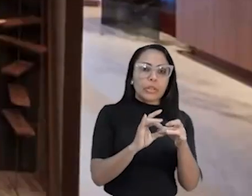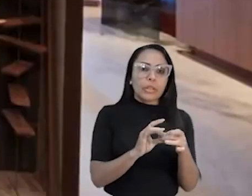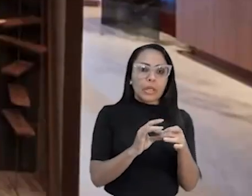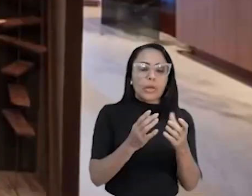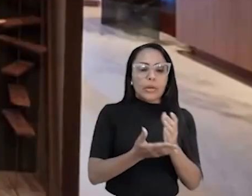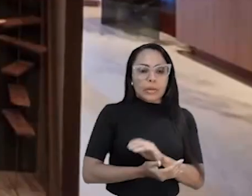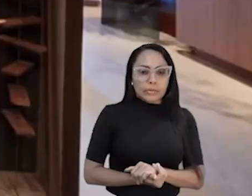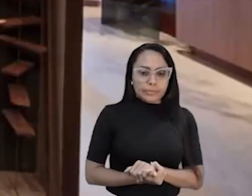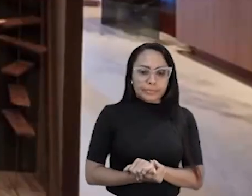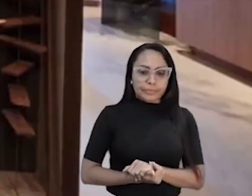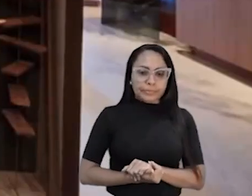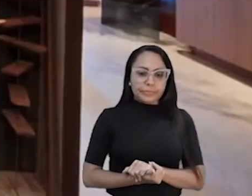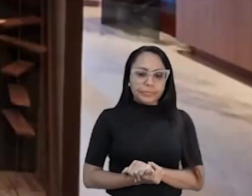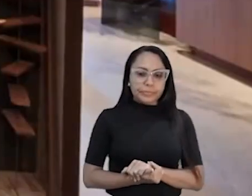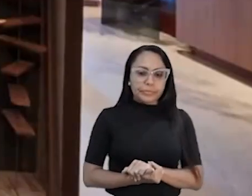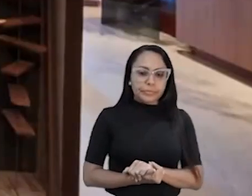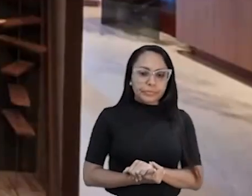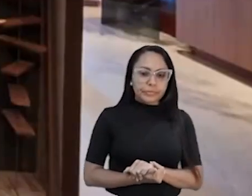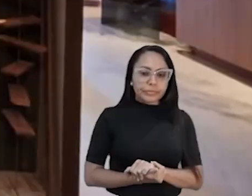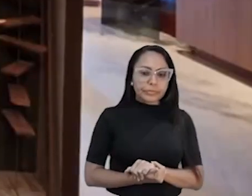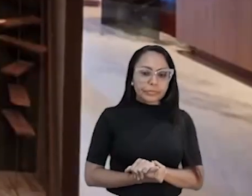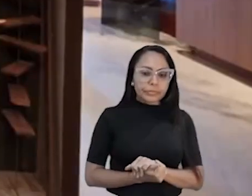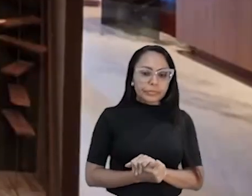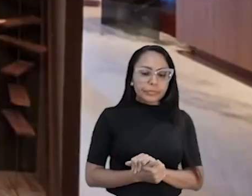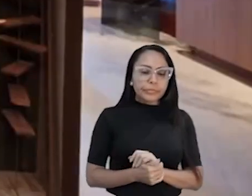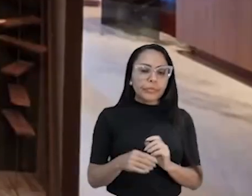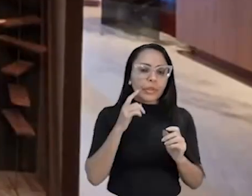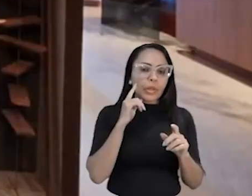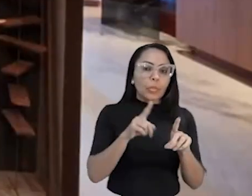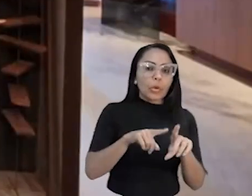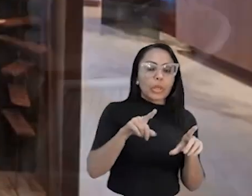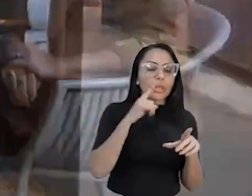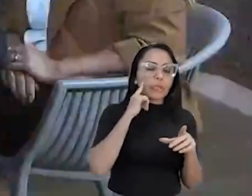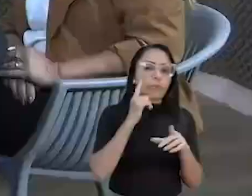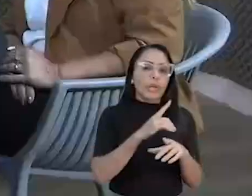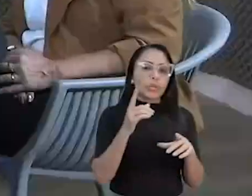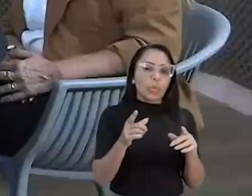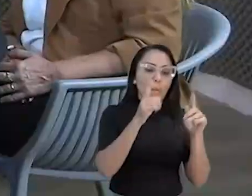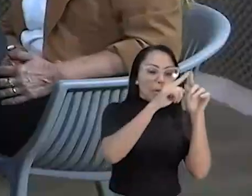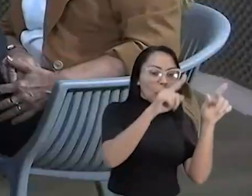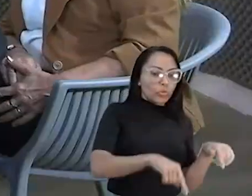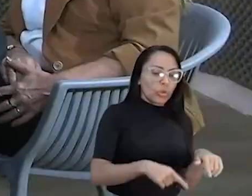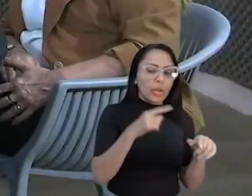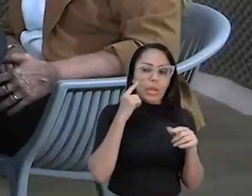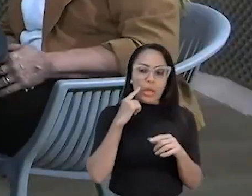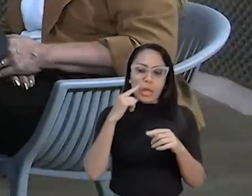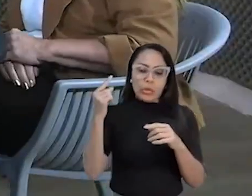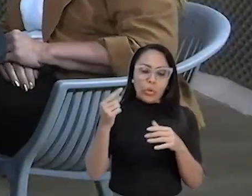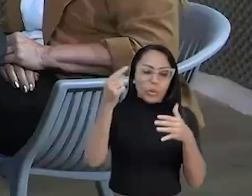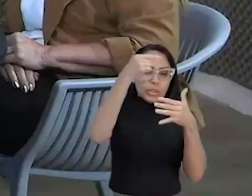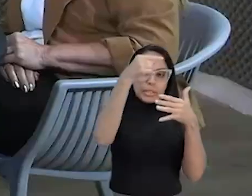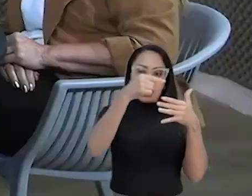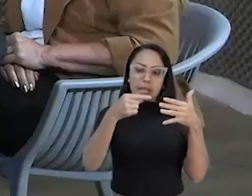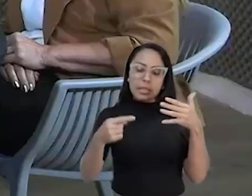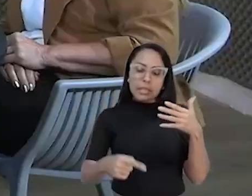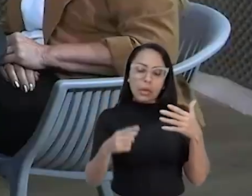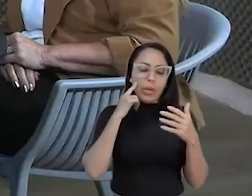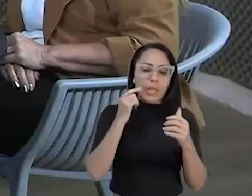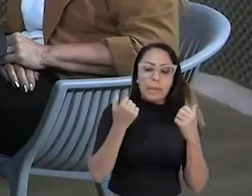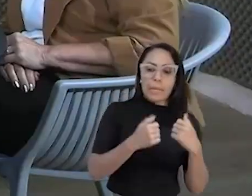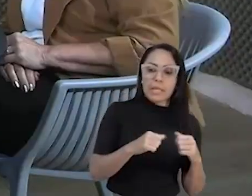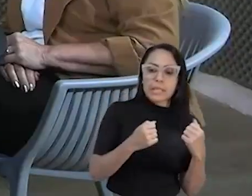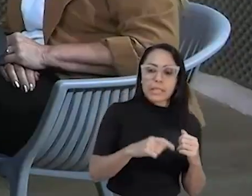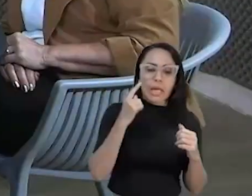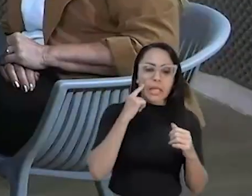né? Comercial é uma integração. Até porque quando você faz um projeto de sinalização, ele vai ter que estar totalmente, vamos